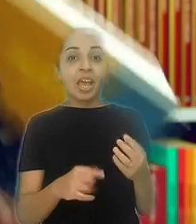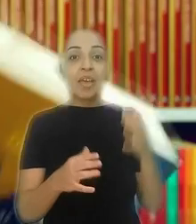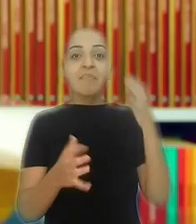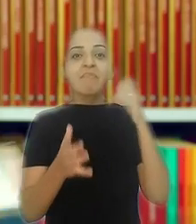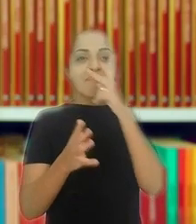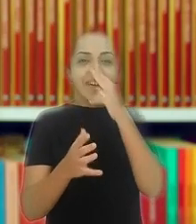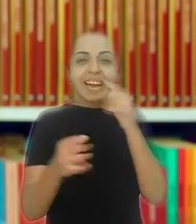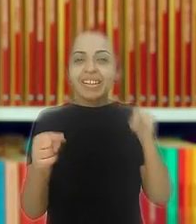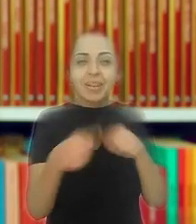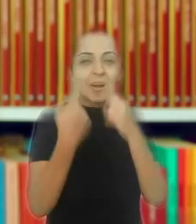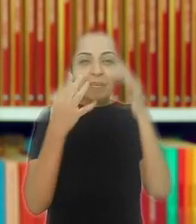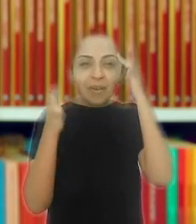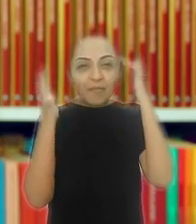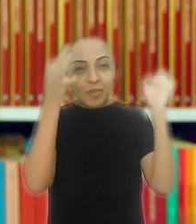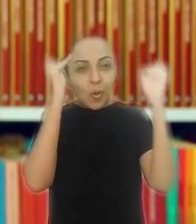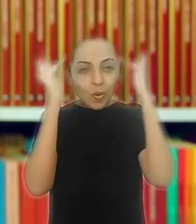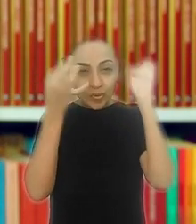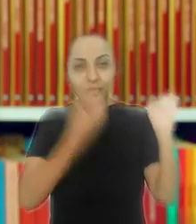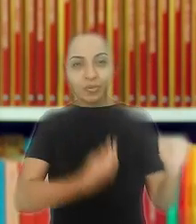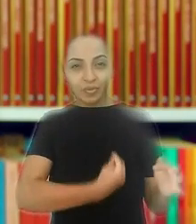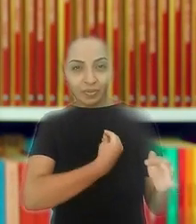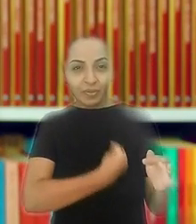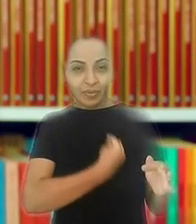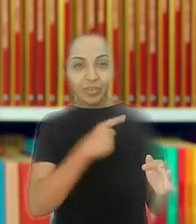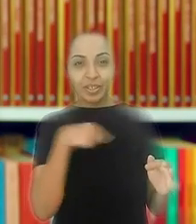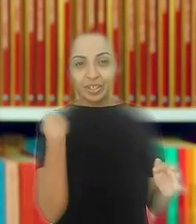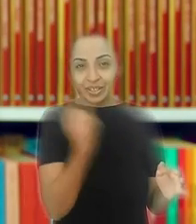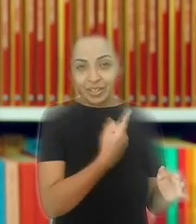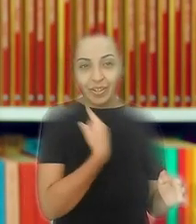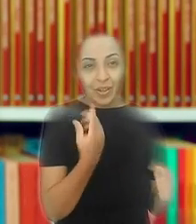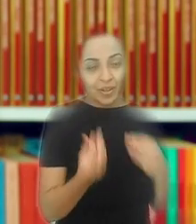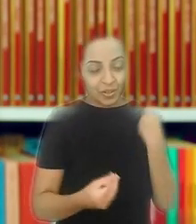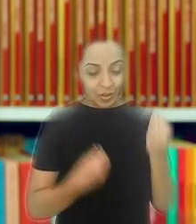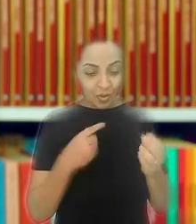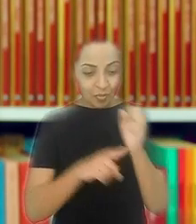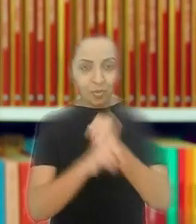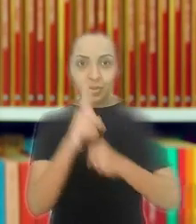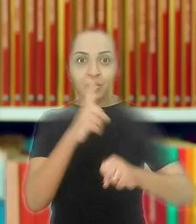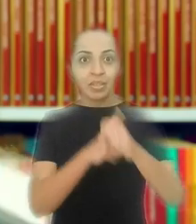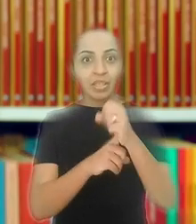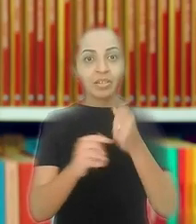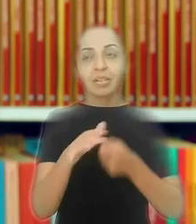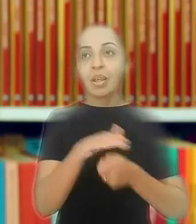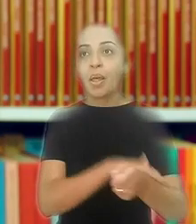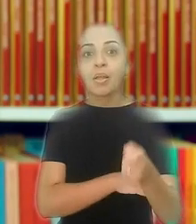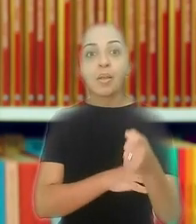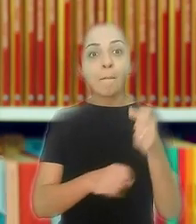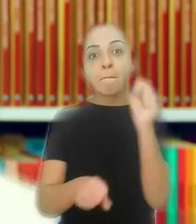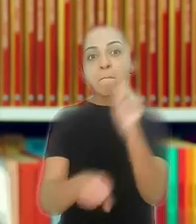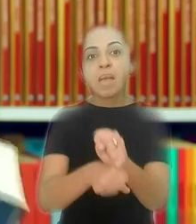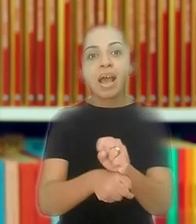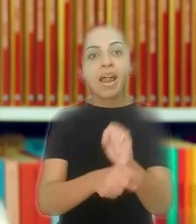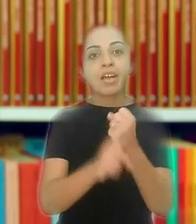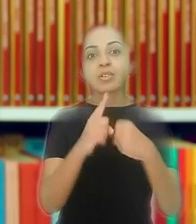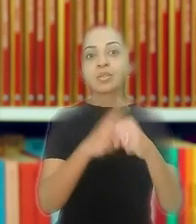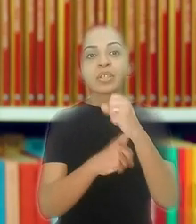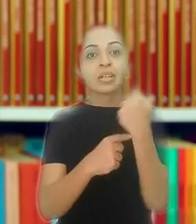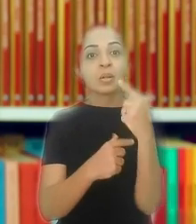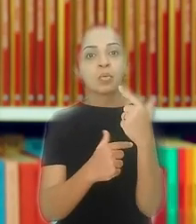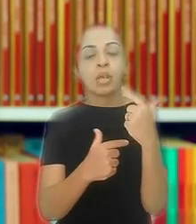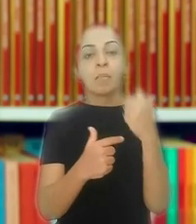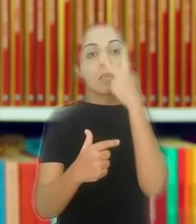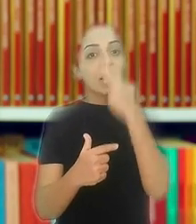filosoficamente inclusive sobre a nossa existência em meio a Essa sociedade que que não para que é uma grande